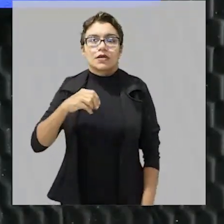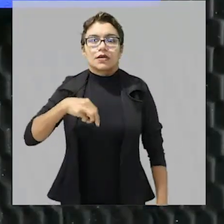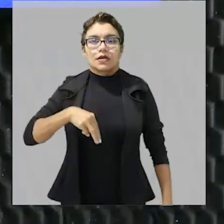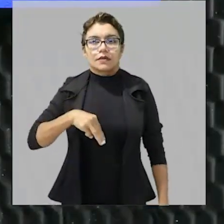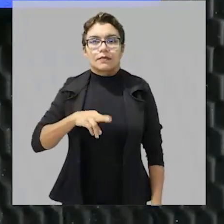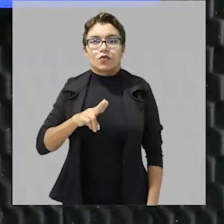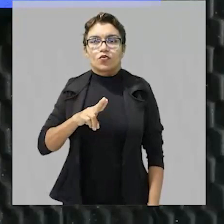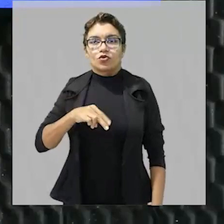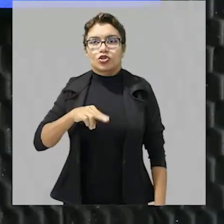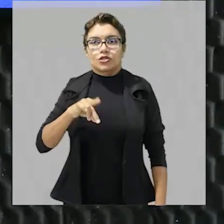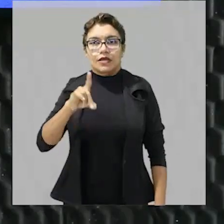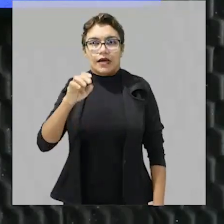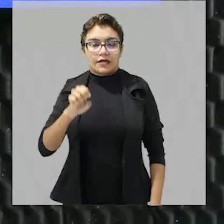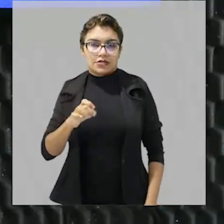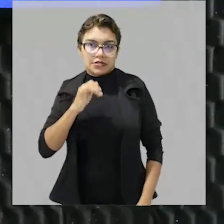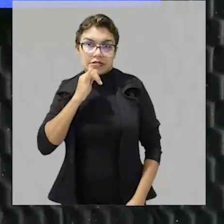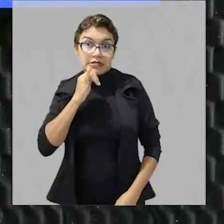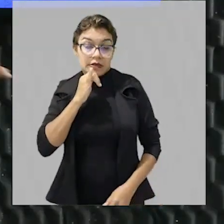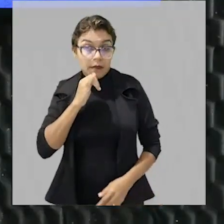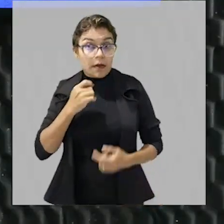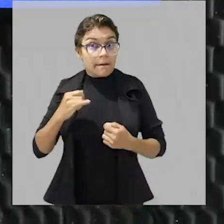Deixa eu ver onde ele está.